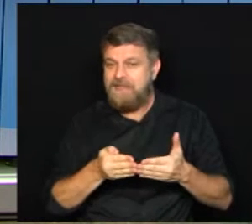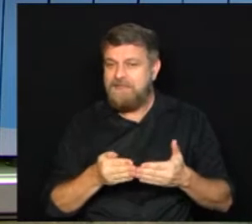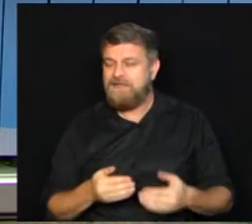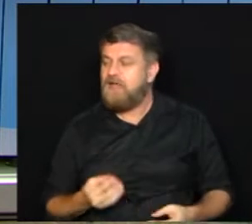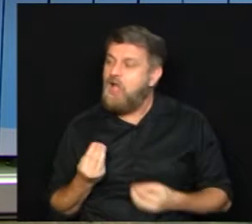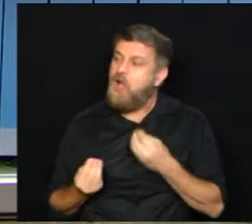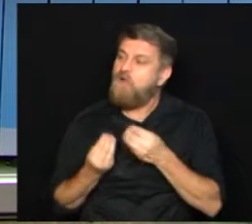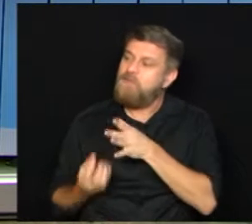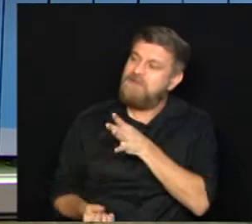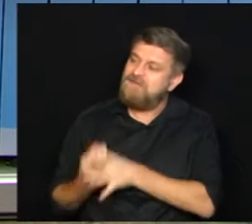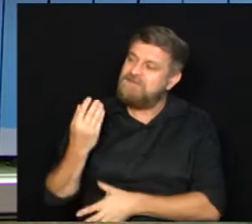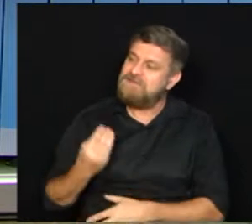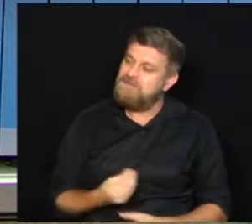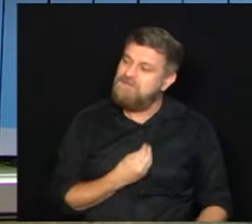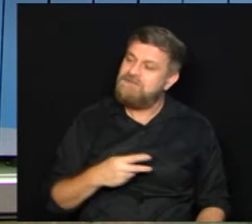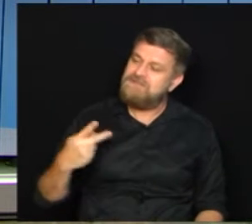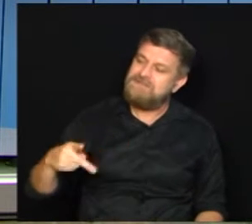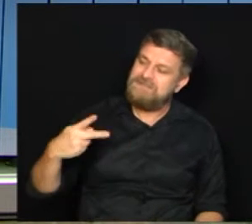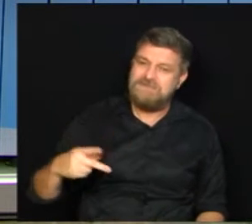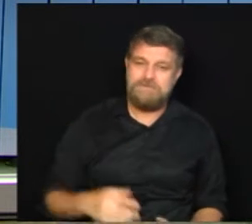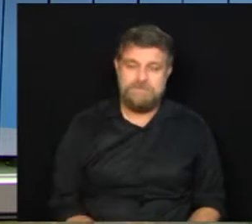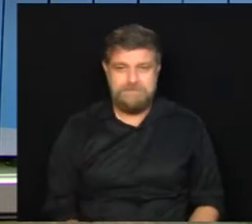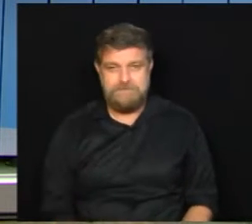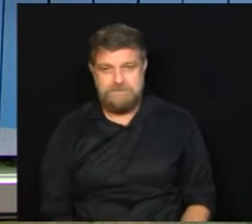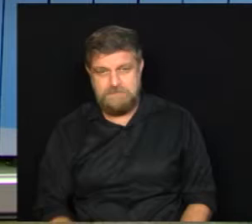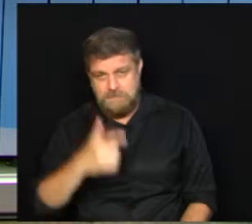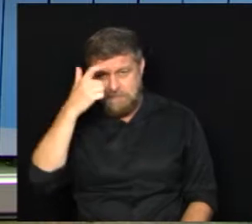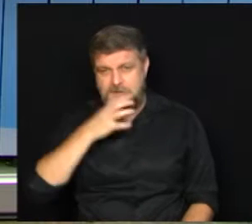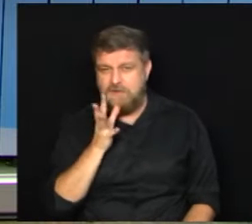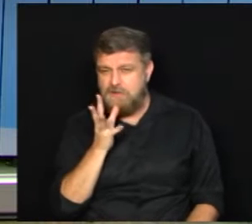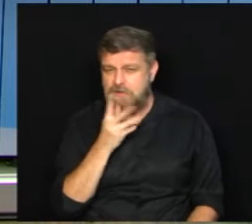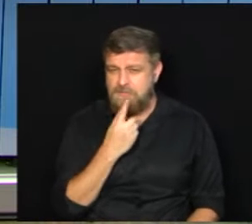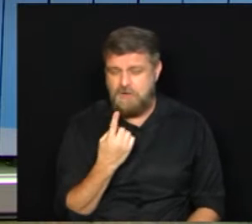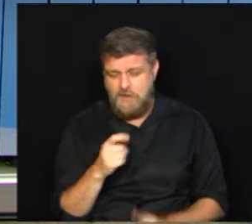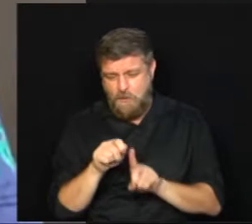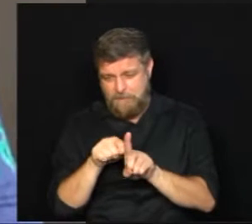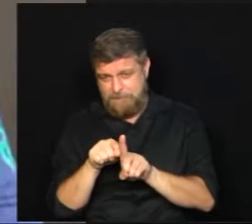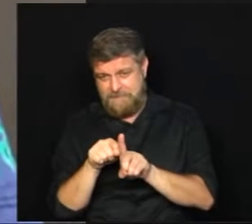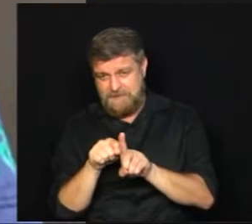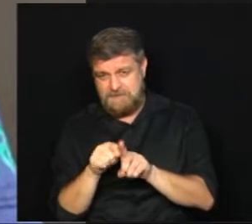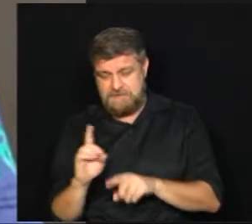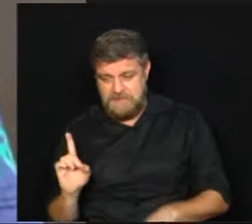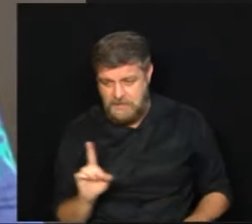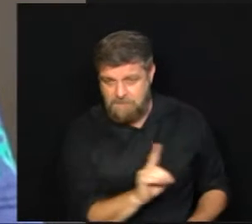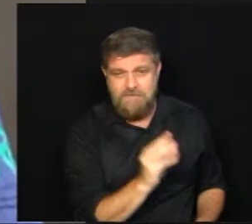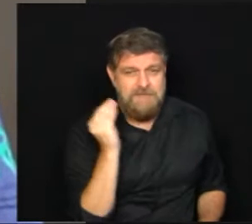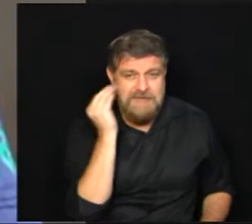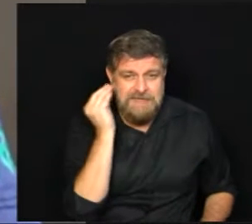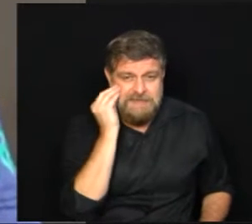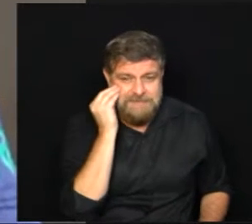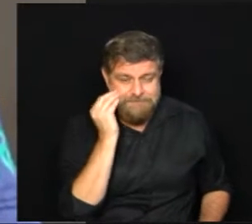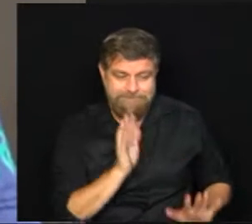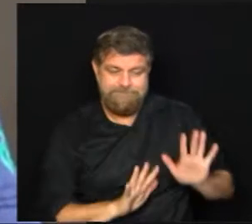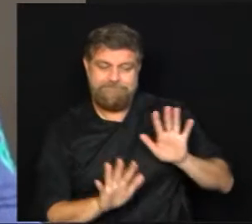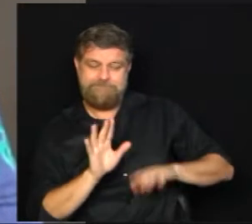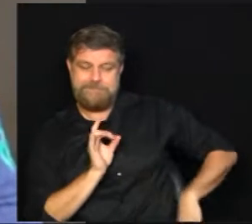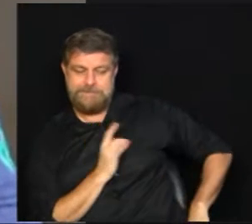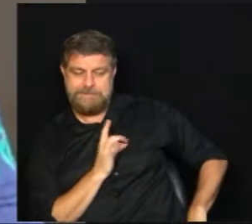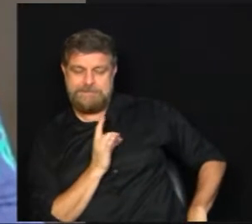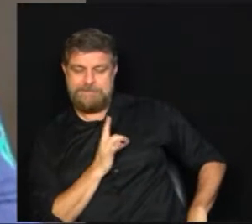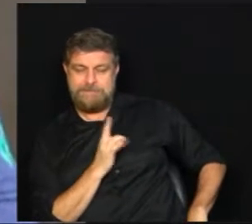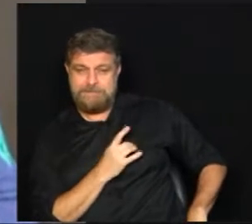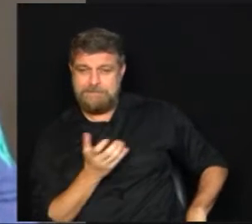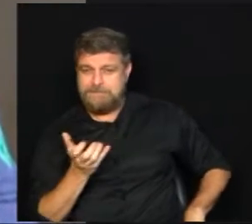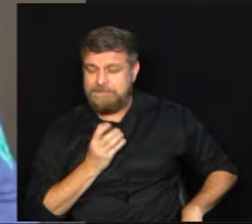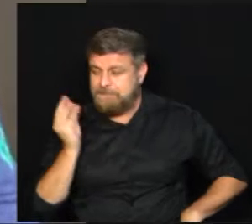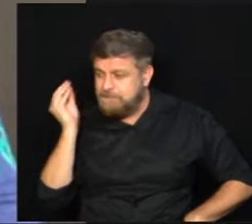vida? Então, aí a partir disso eu demorei mais ou menos um mês para fazer esse teste, porque eu estava meio receosa, porque eu ainda queria